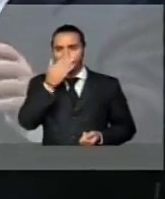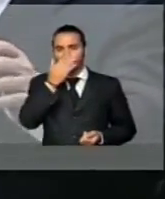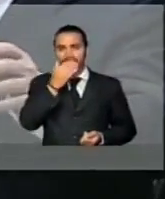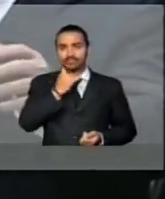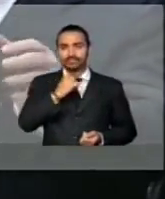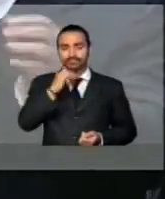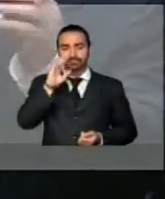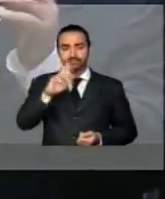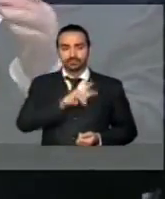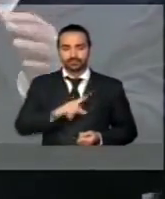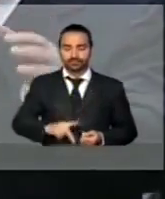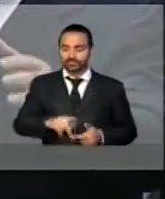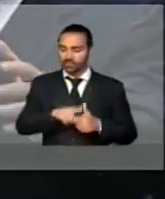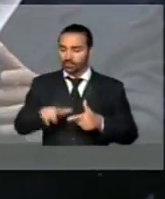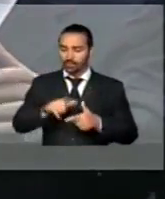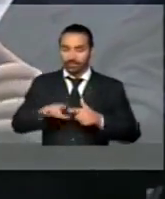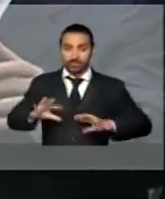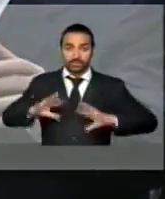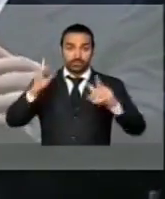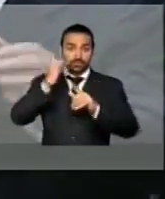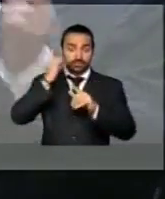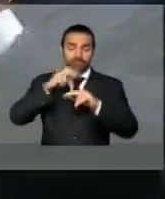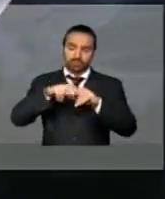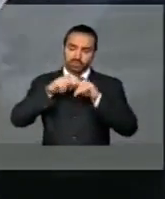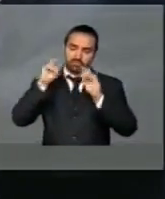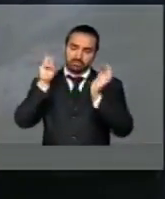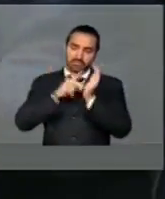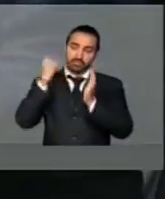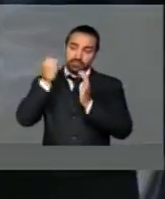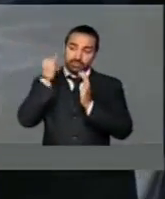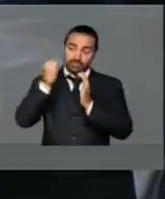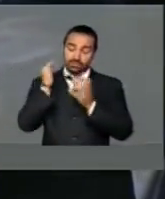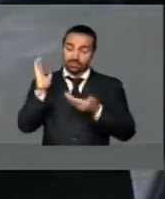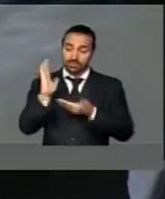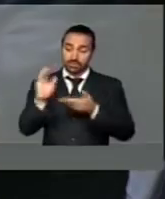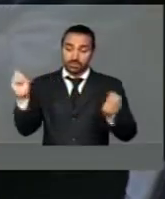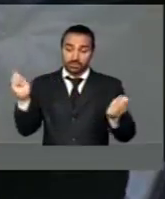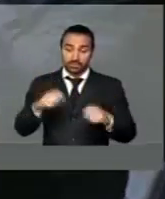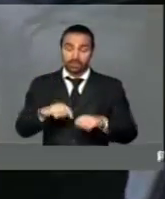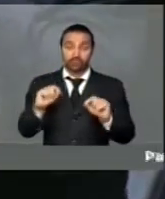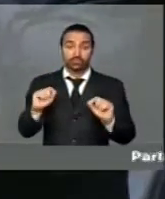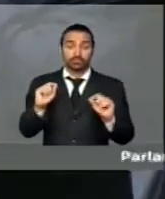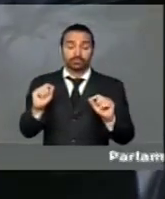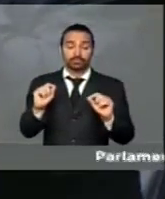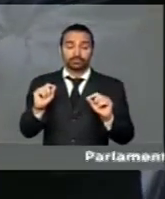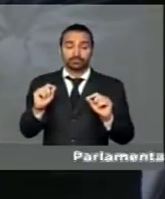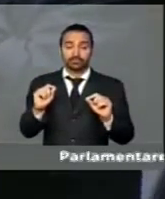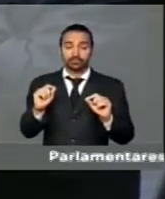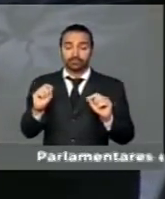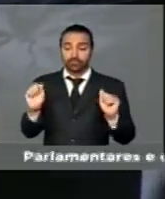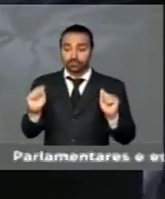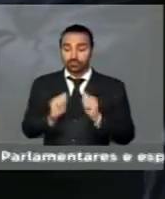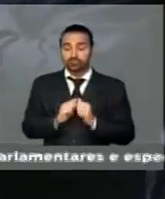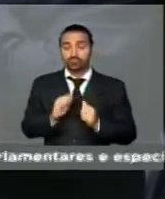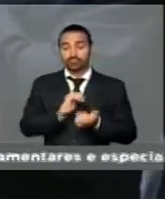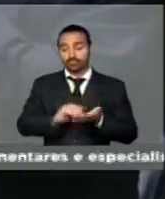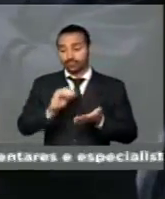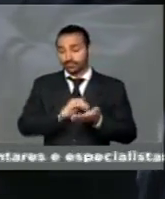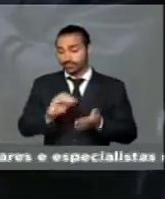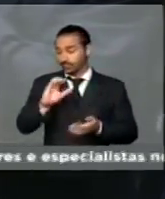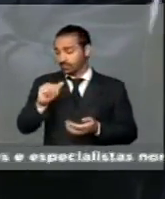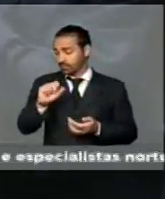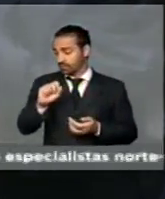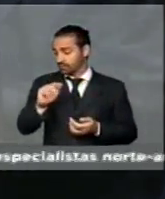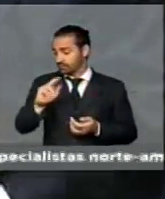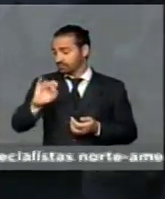Presidente, e um problema maior para todos nós deputados. Então era importante que a Câmara dos Deputados pudesse interceder junto à Secretaria da Casa Civil do